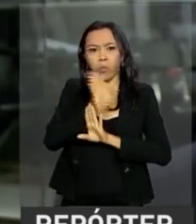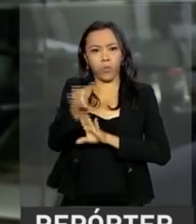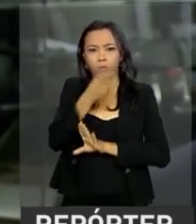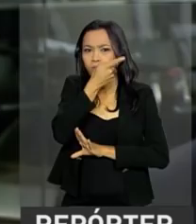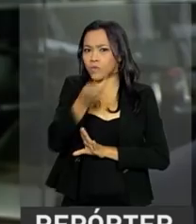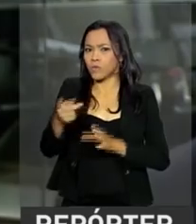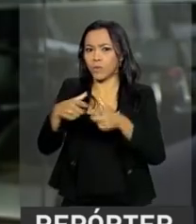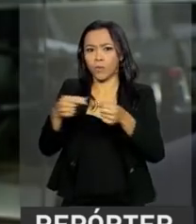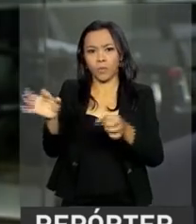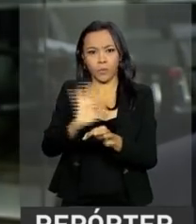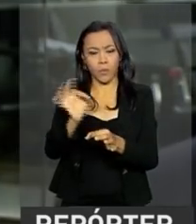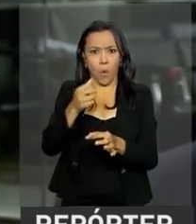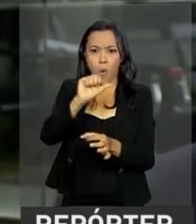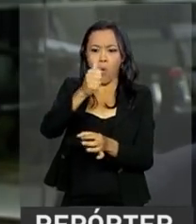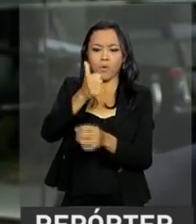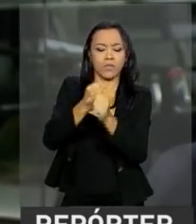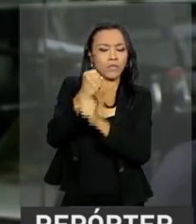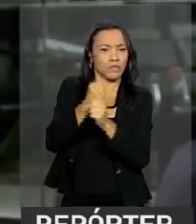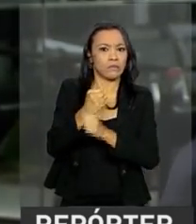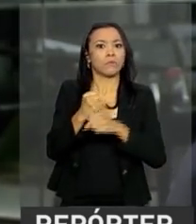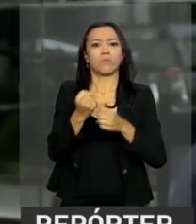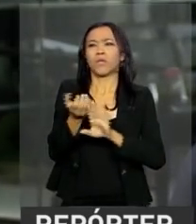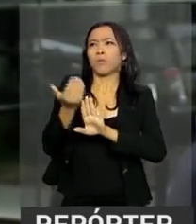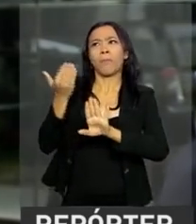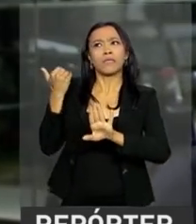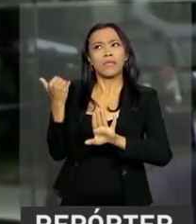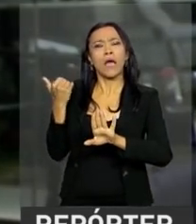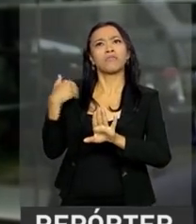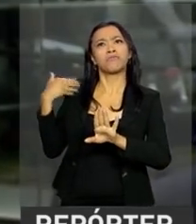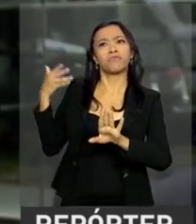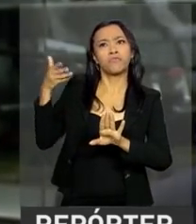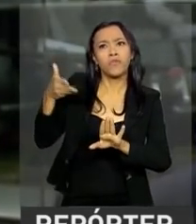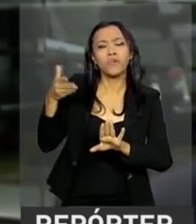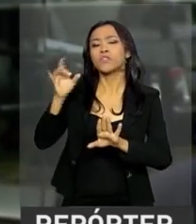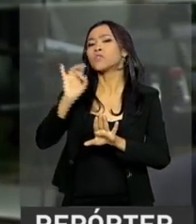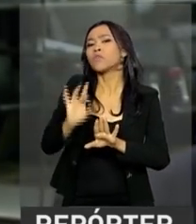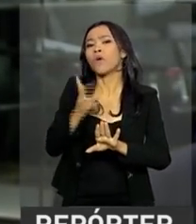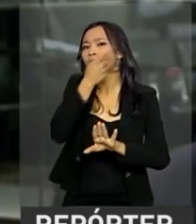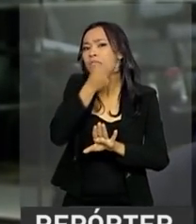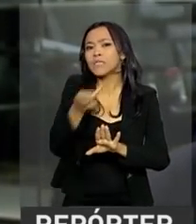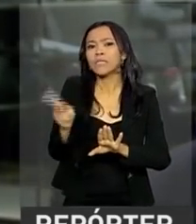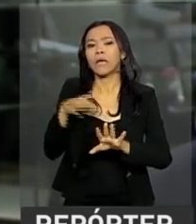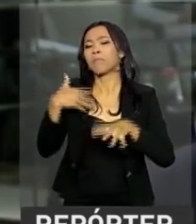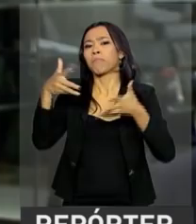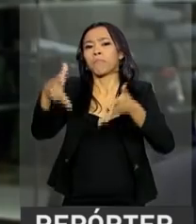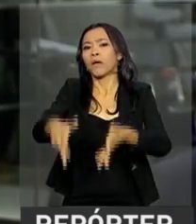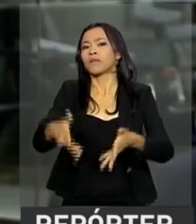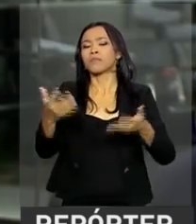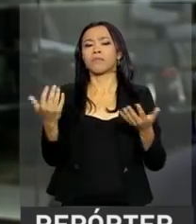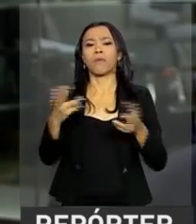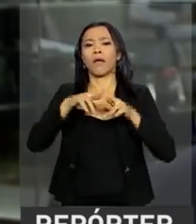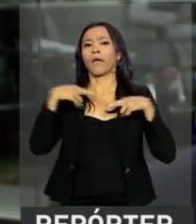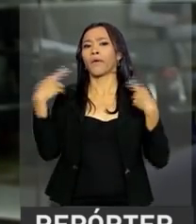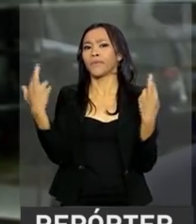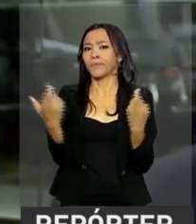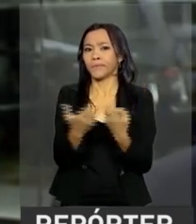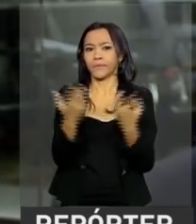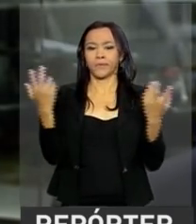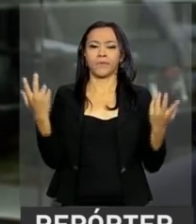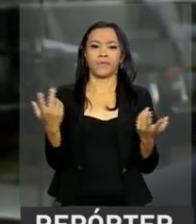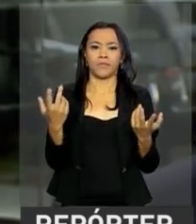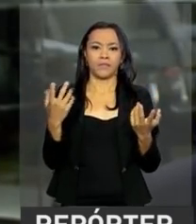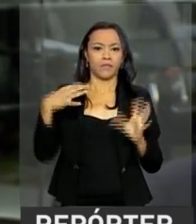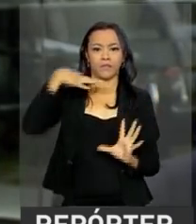ele visita, os outros foram visitas mais para participar de reuniões internacionais